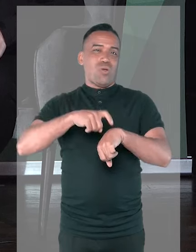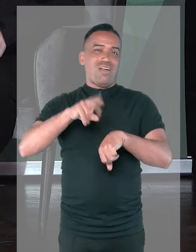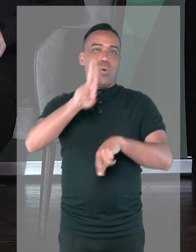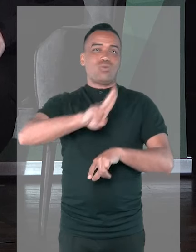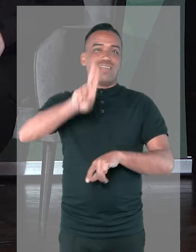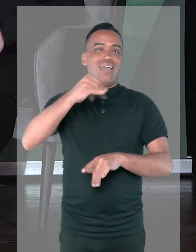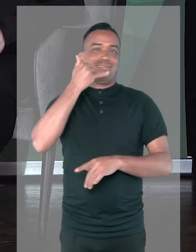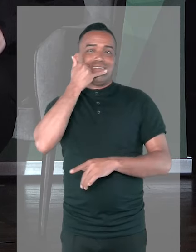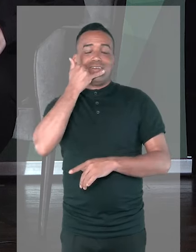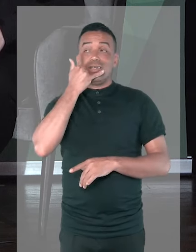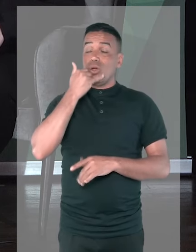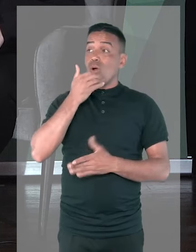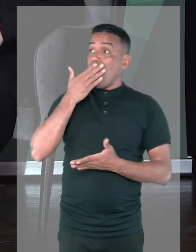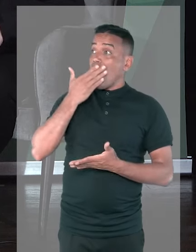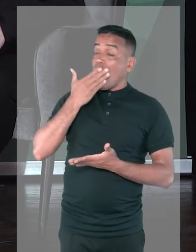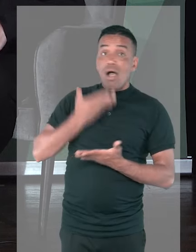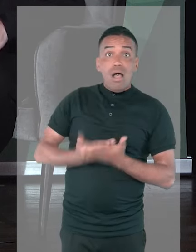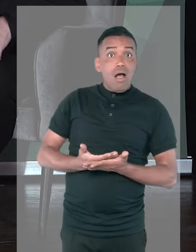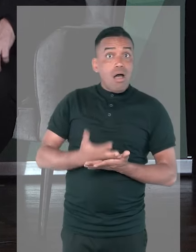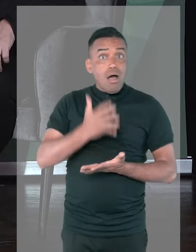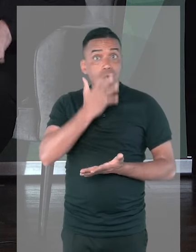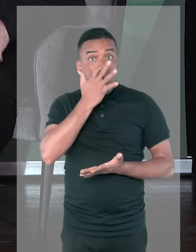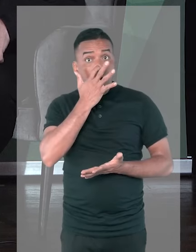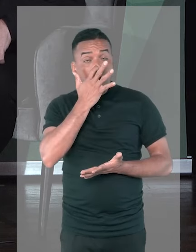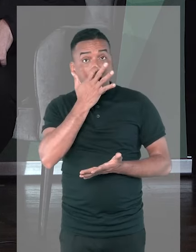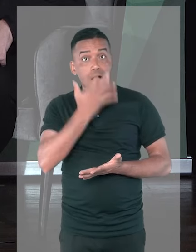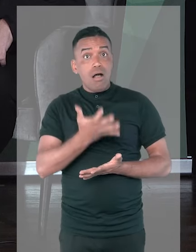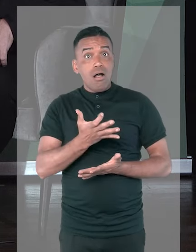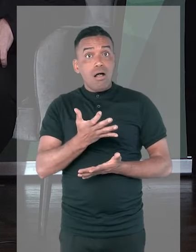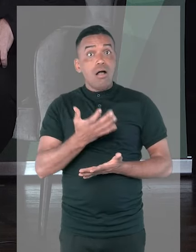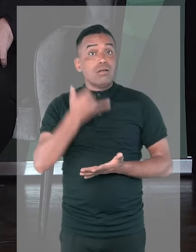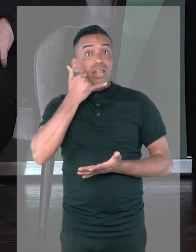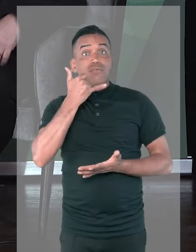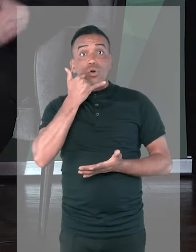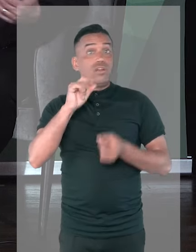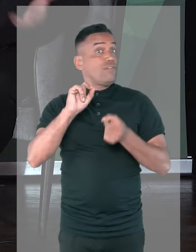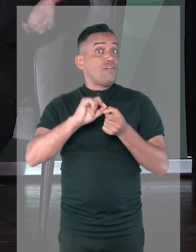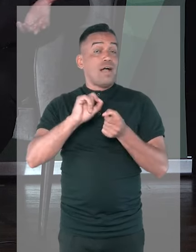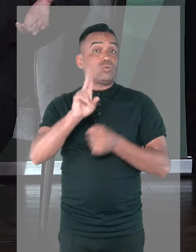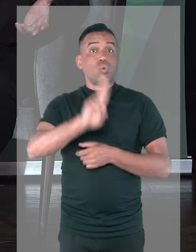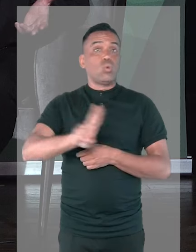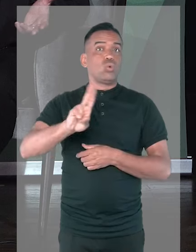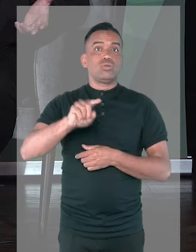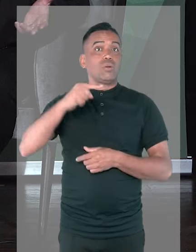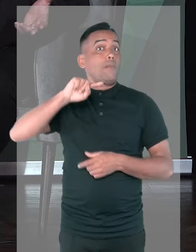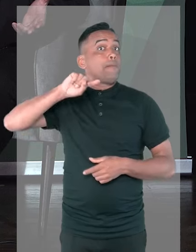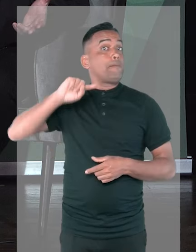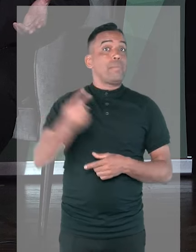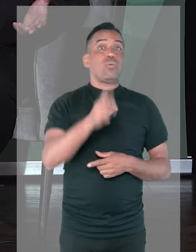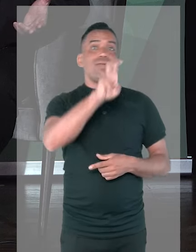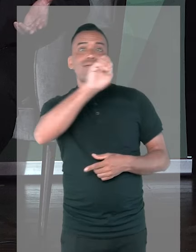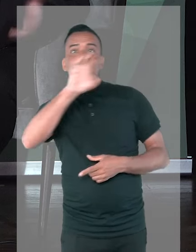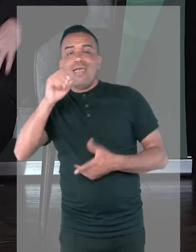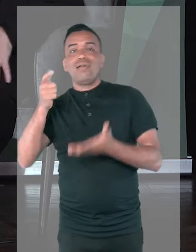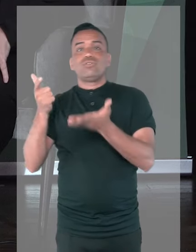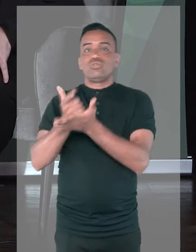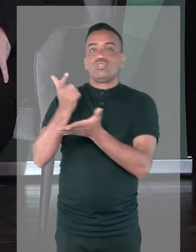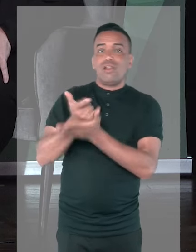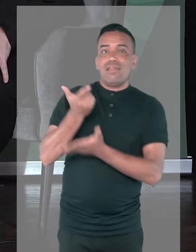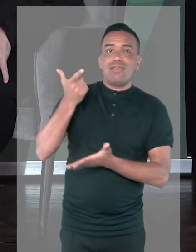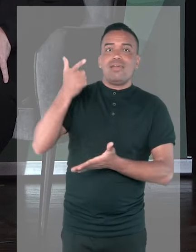E eu fico chocado. Eu uso meu aparelho celular para tudo. Então, eu tenho 1.500 livros no